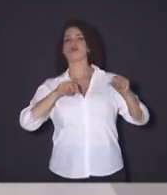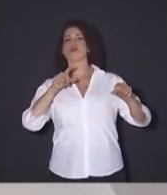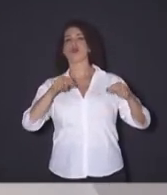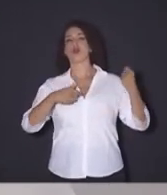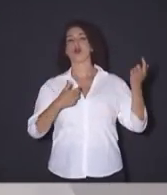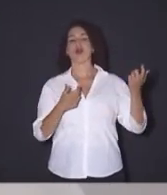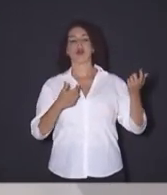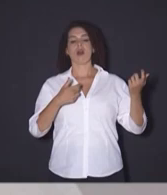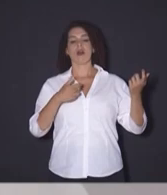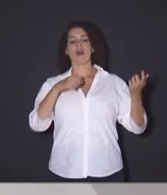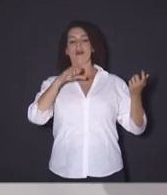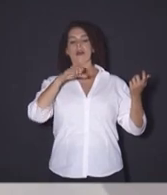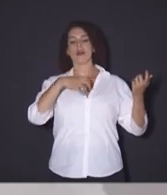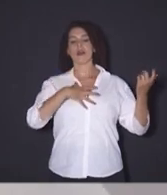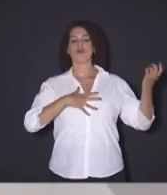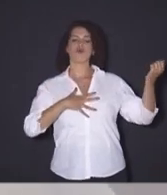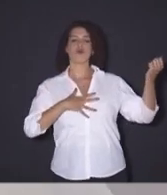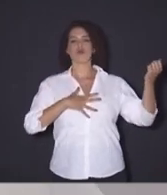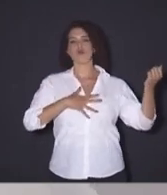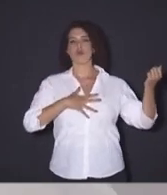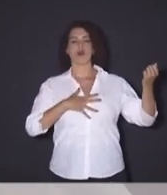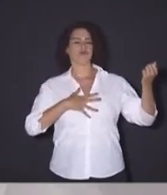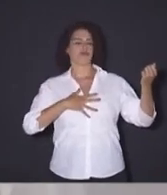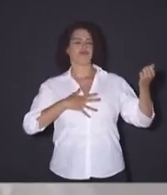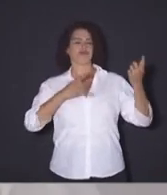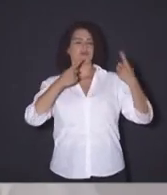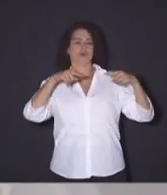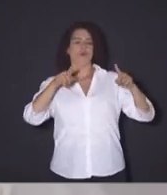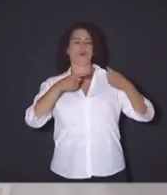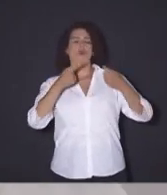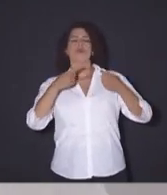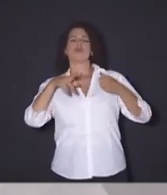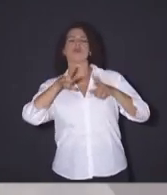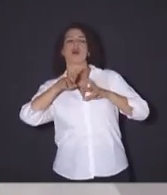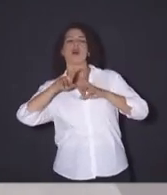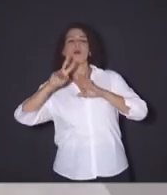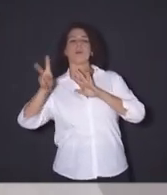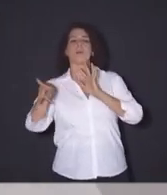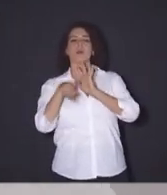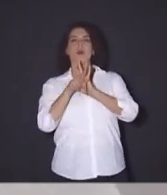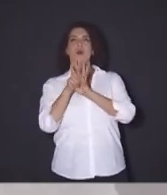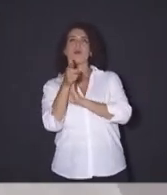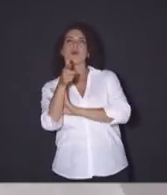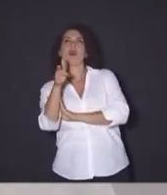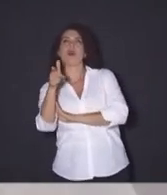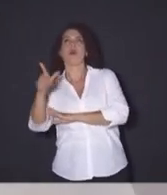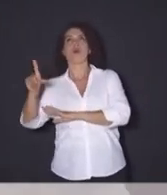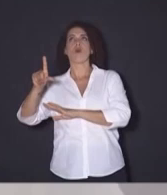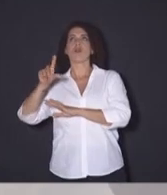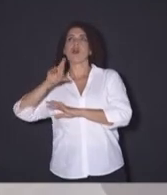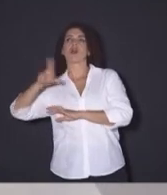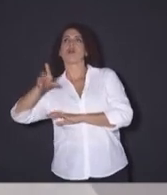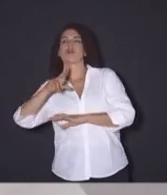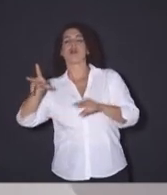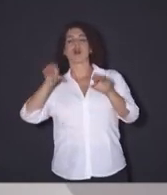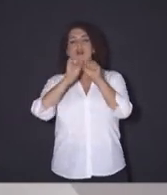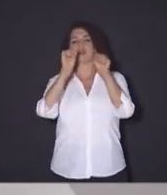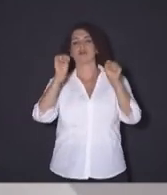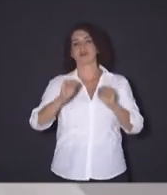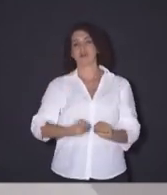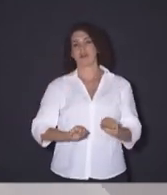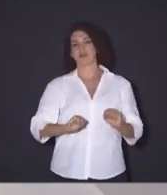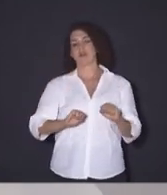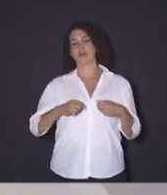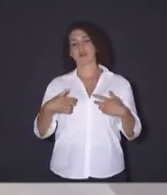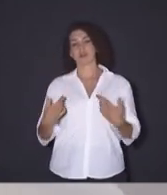mas aquele sertanejo que não esteja dentro desse sistema vamos dar ouvidos a essas pessoas vamos fazer com que